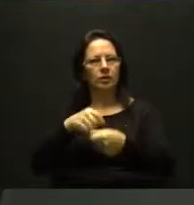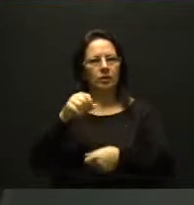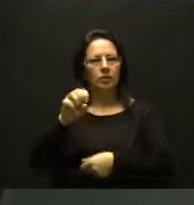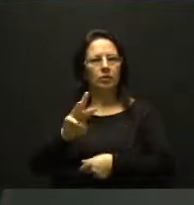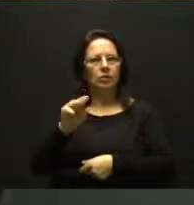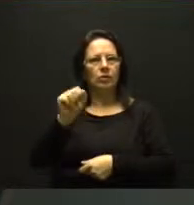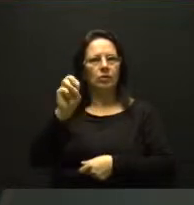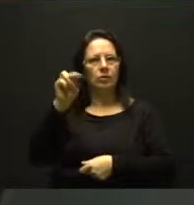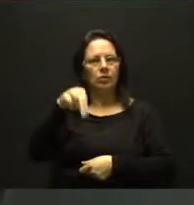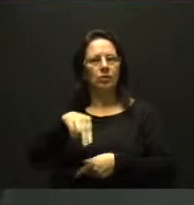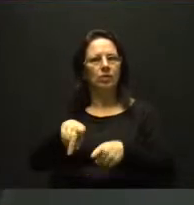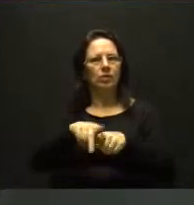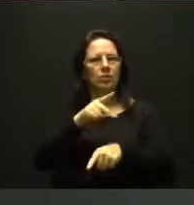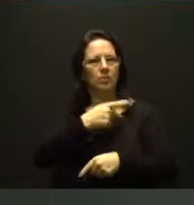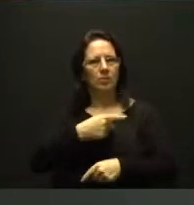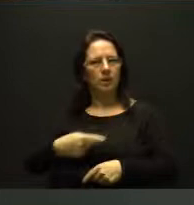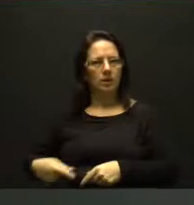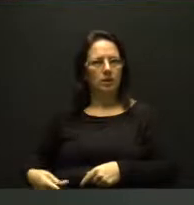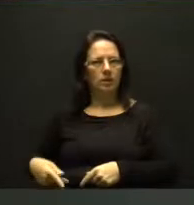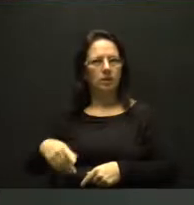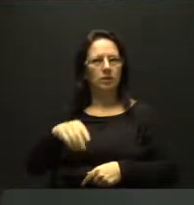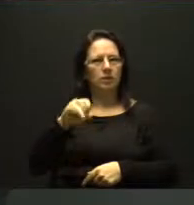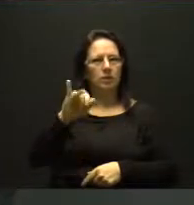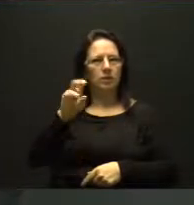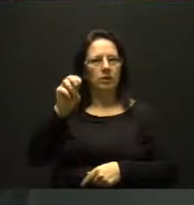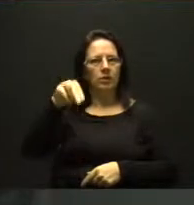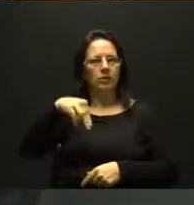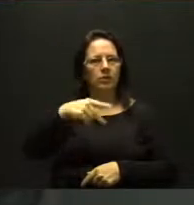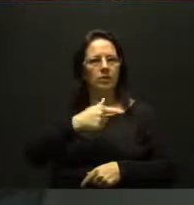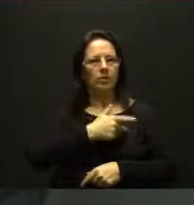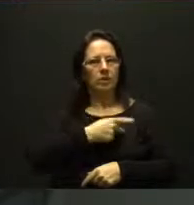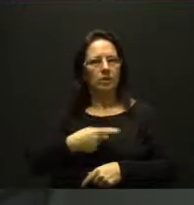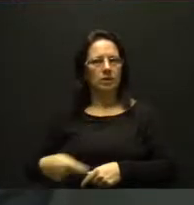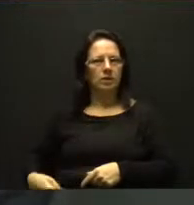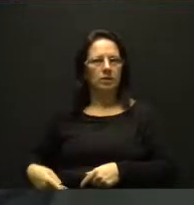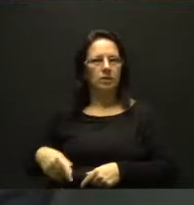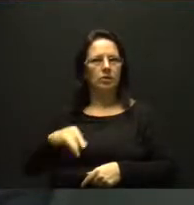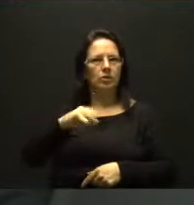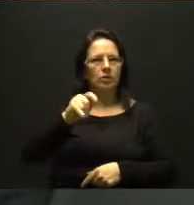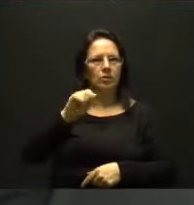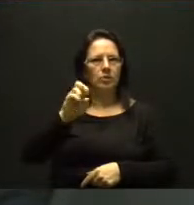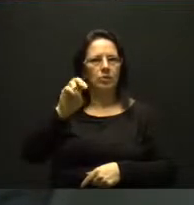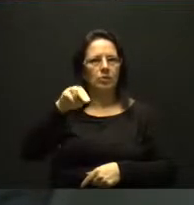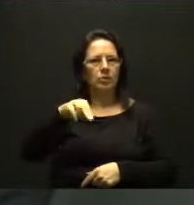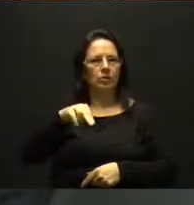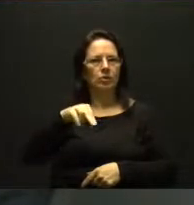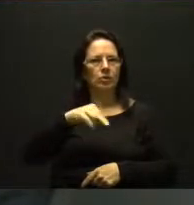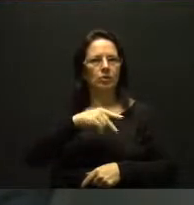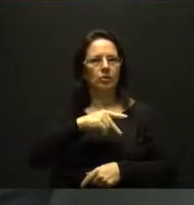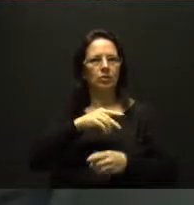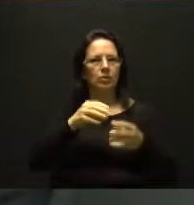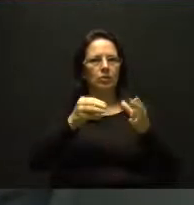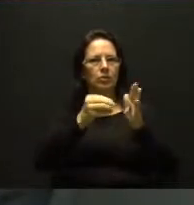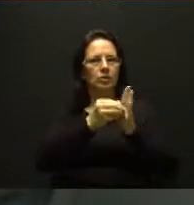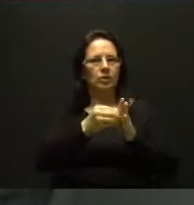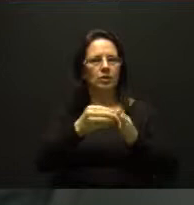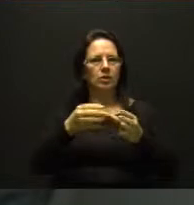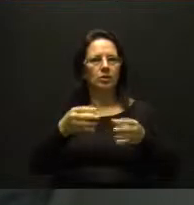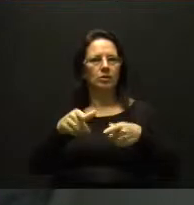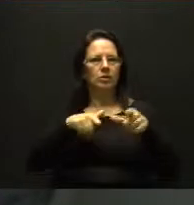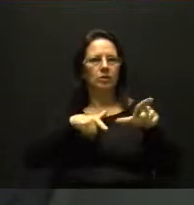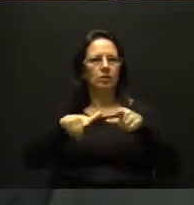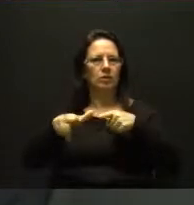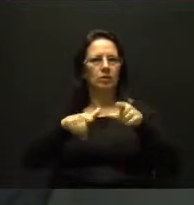subiu de 6 presidente evandro da silva vice-presidente jorge gonçalves souza membro comissão de obras serviços públicos